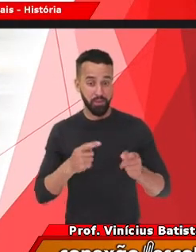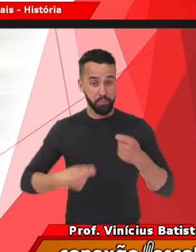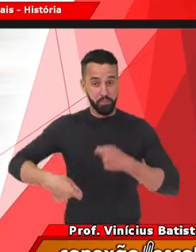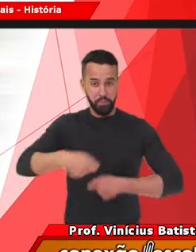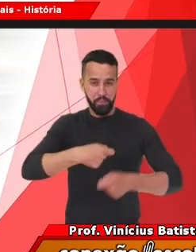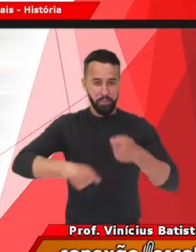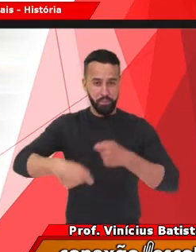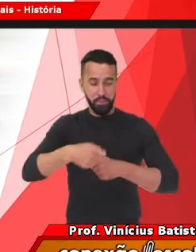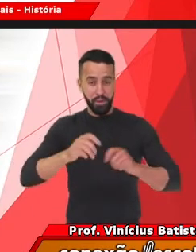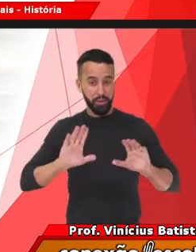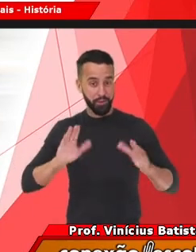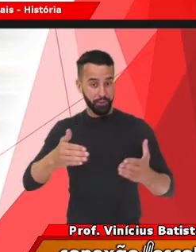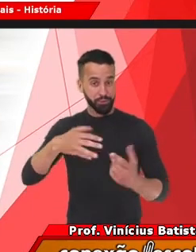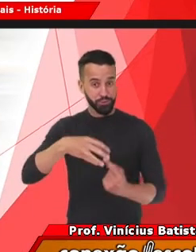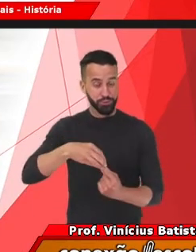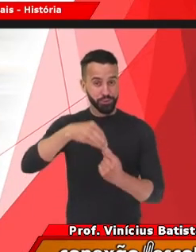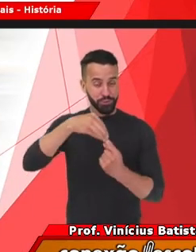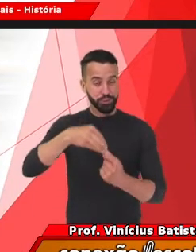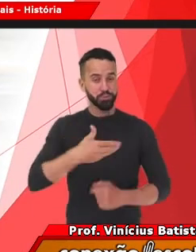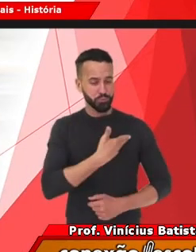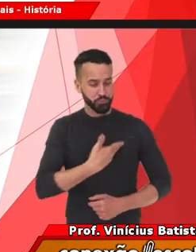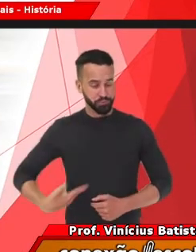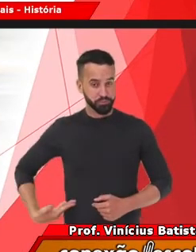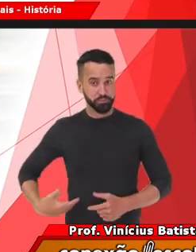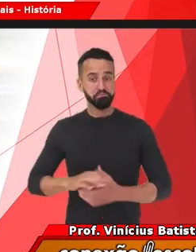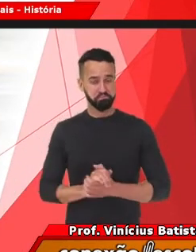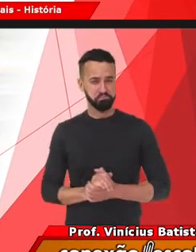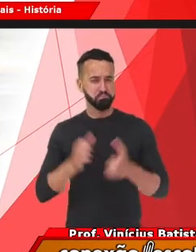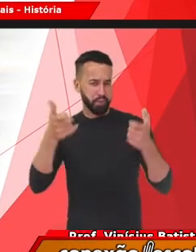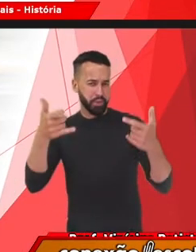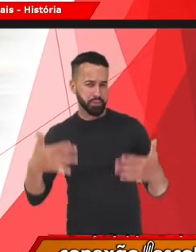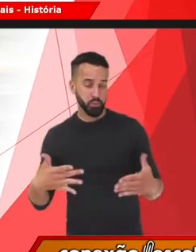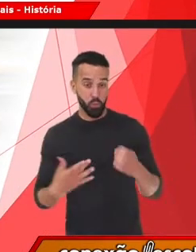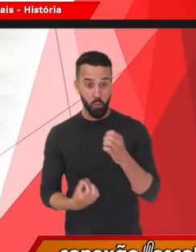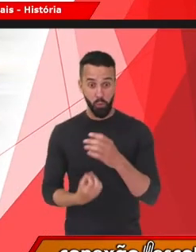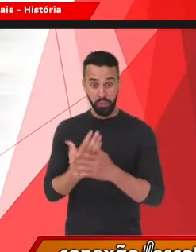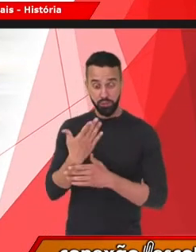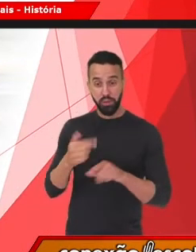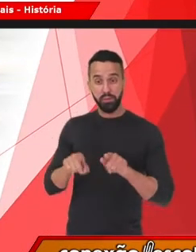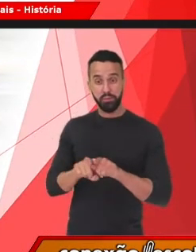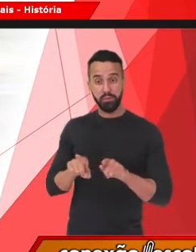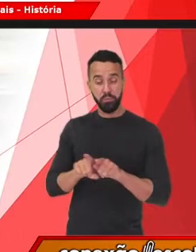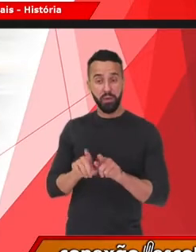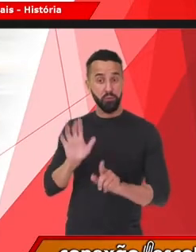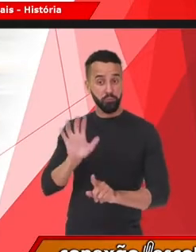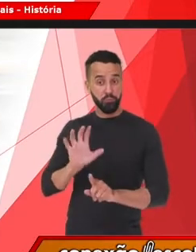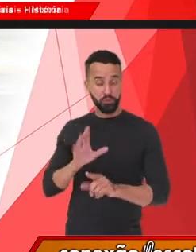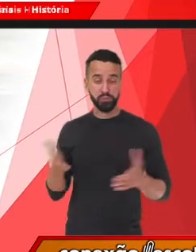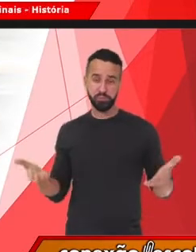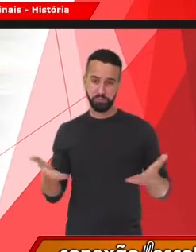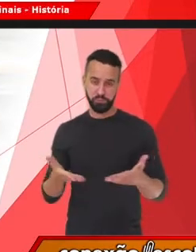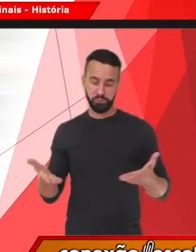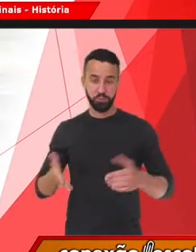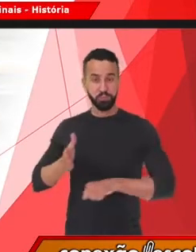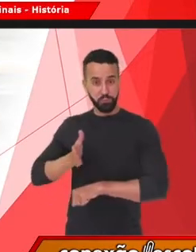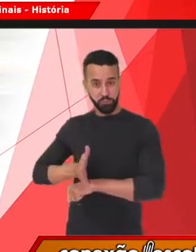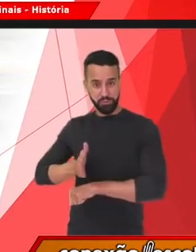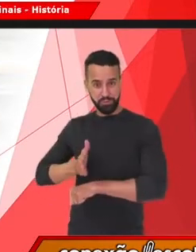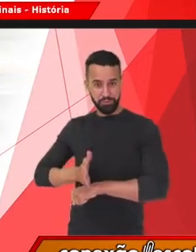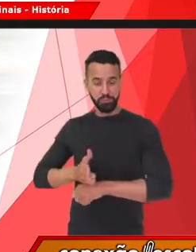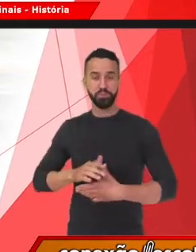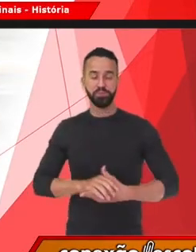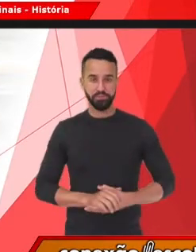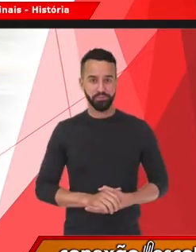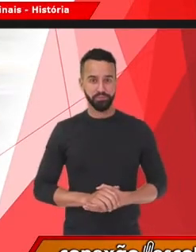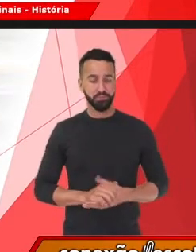mercantilismo, definição, origem e seus reflexos na modernidade.